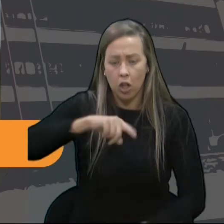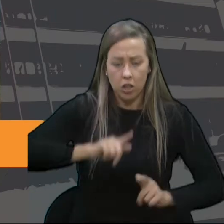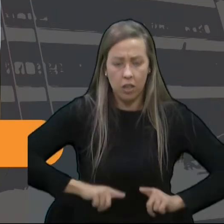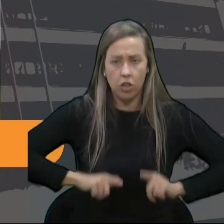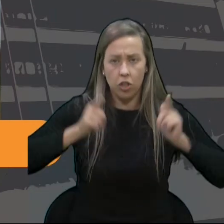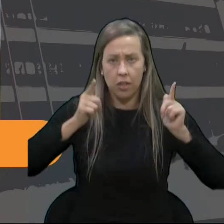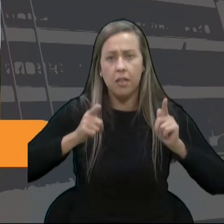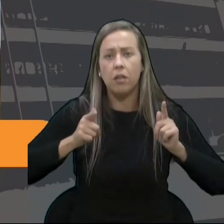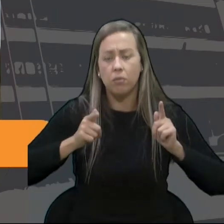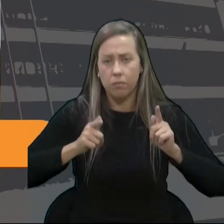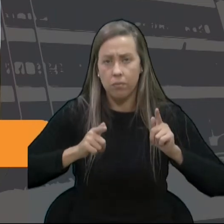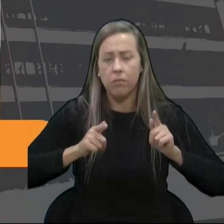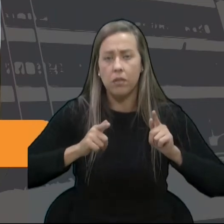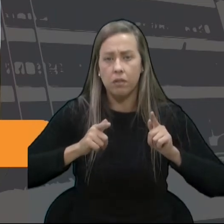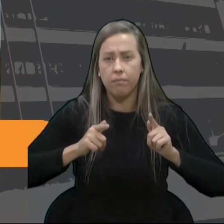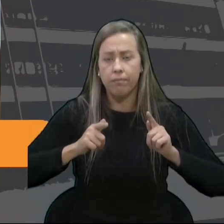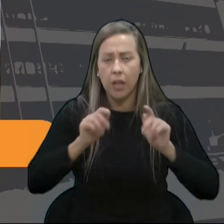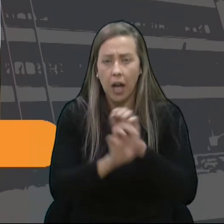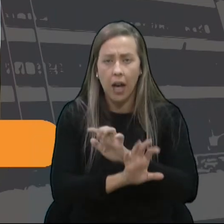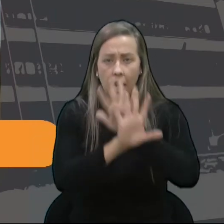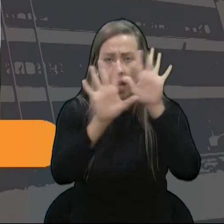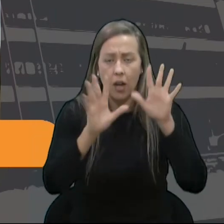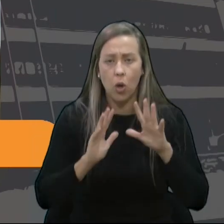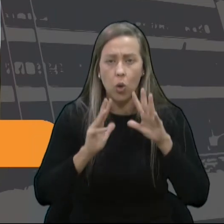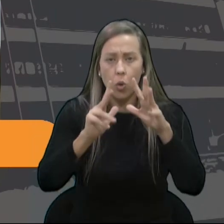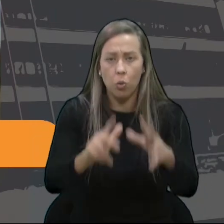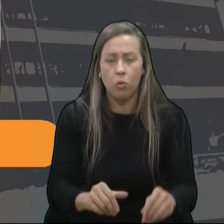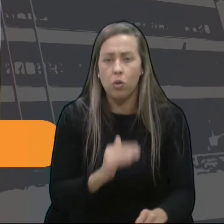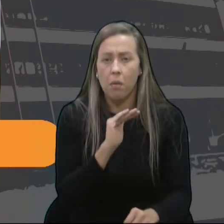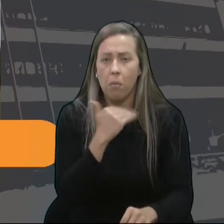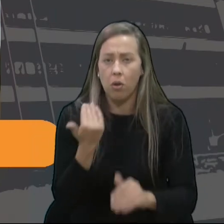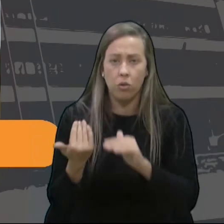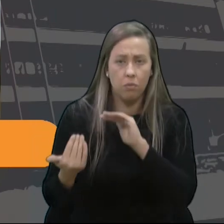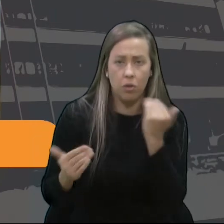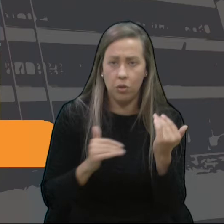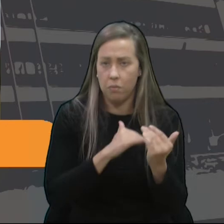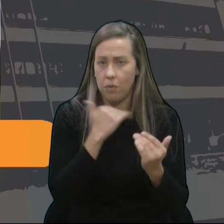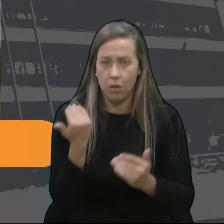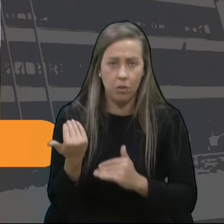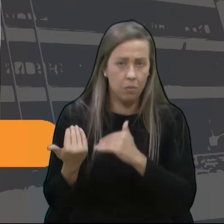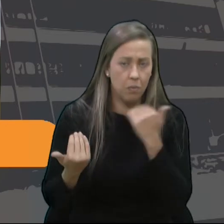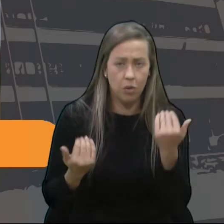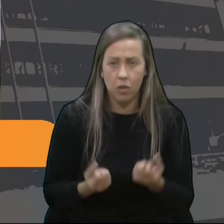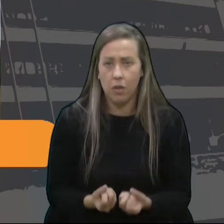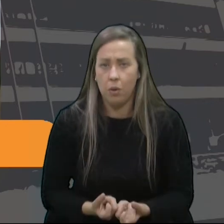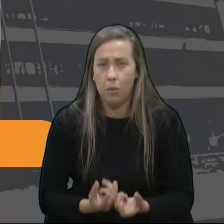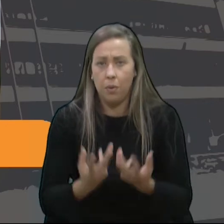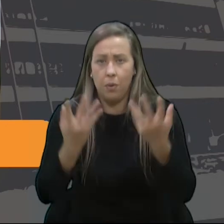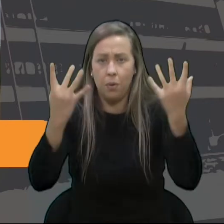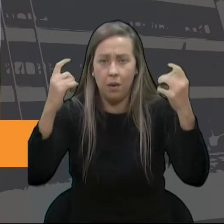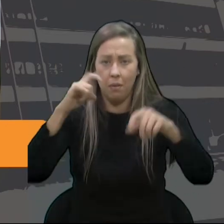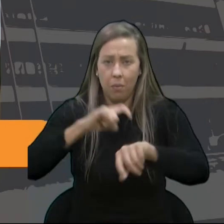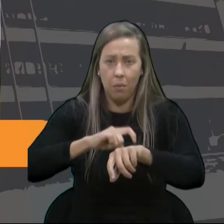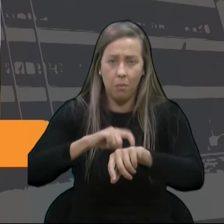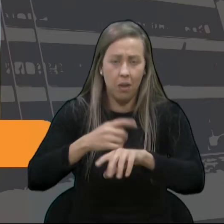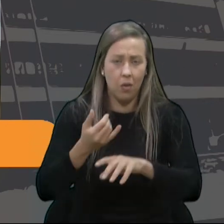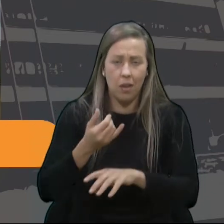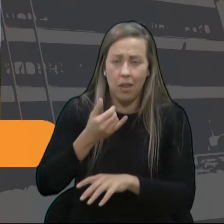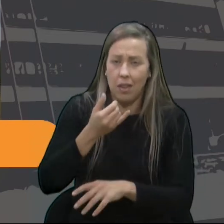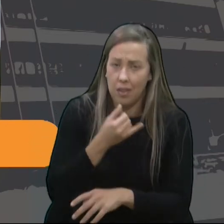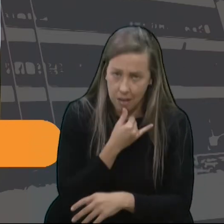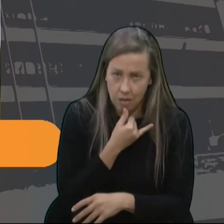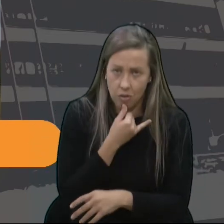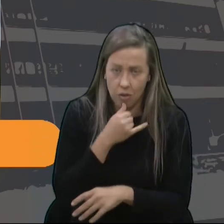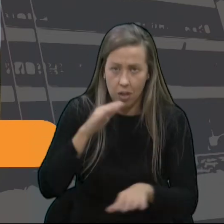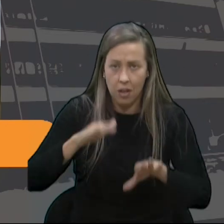gestão está posta aí em números em mortes, e em tantos outros episódios, teria praticamente uns